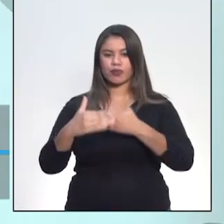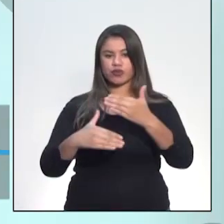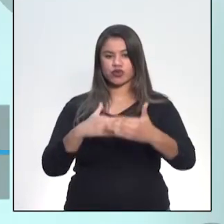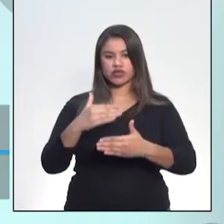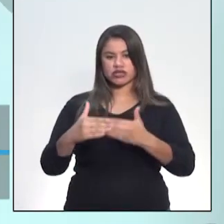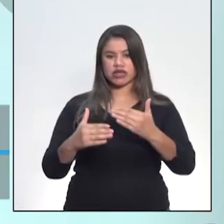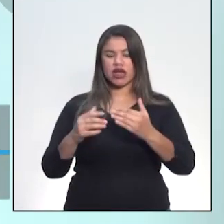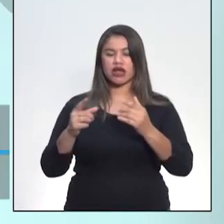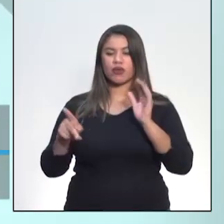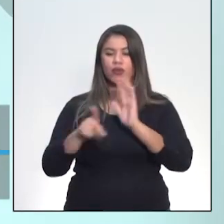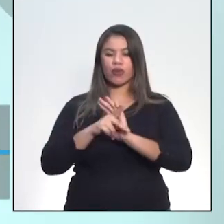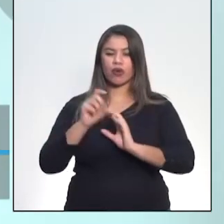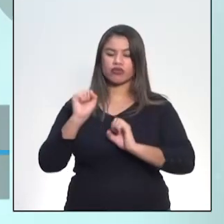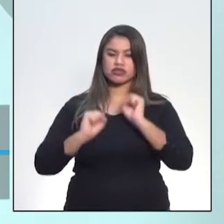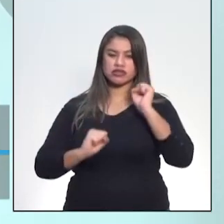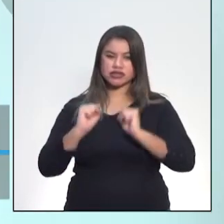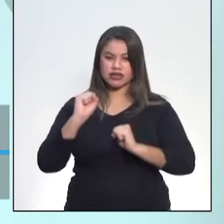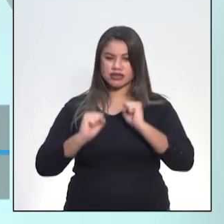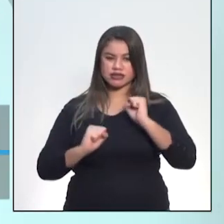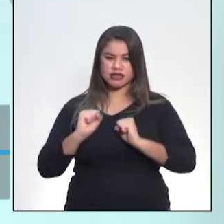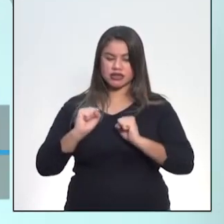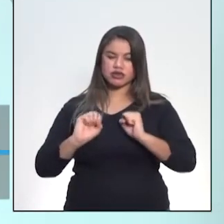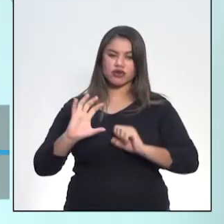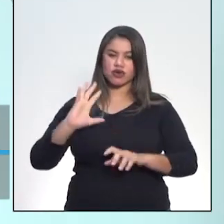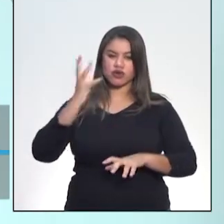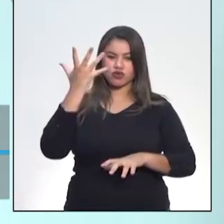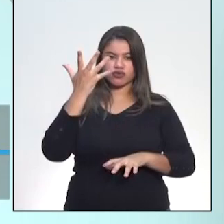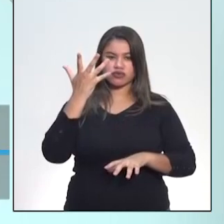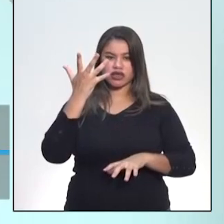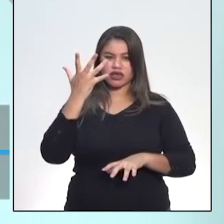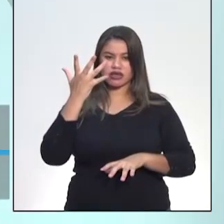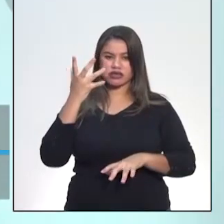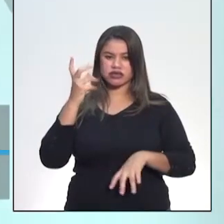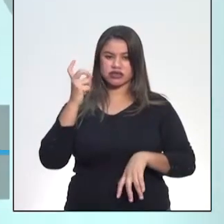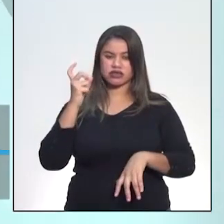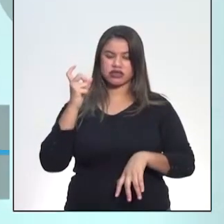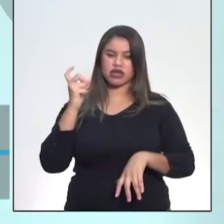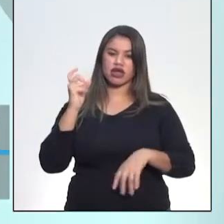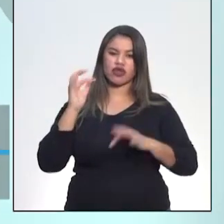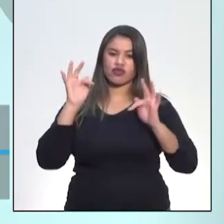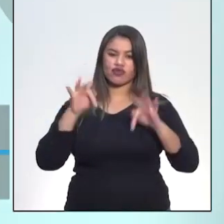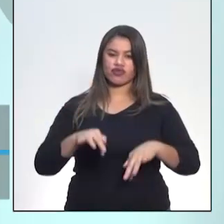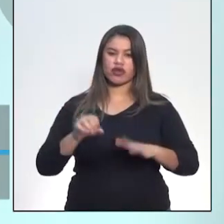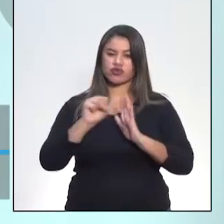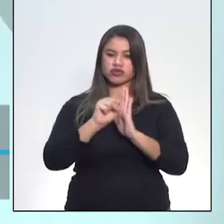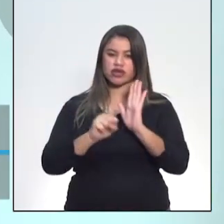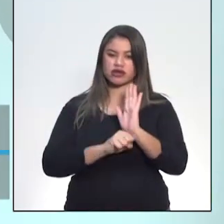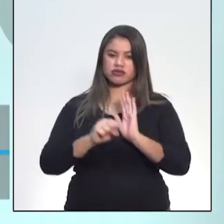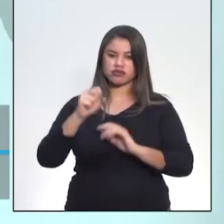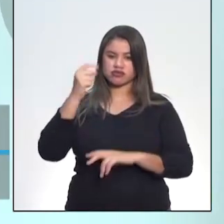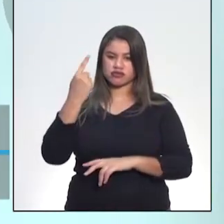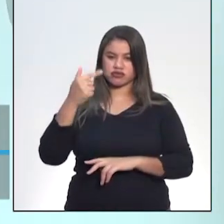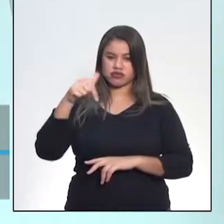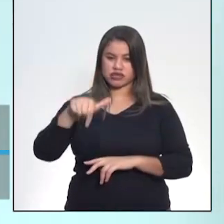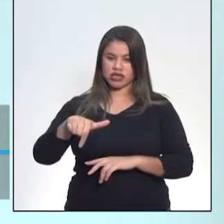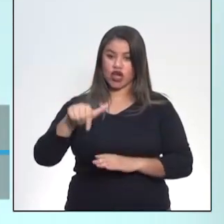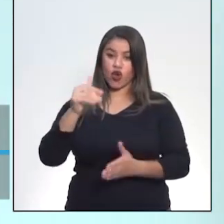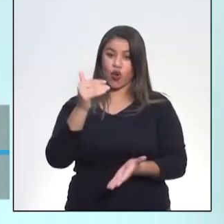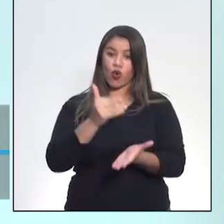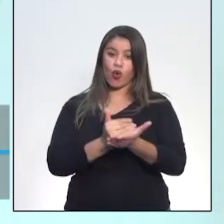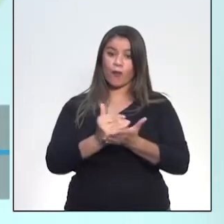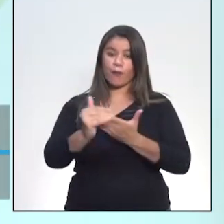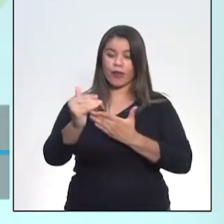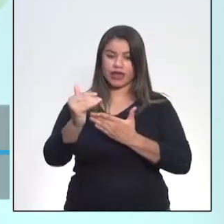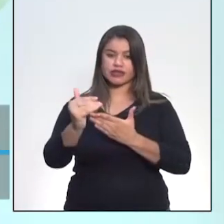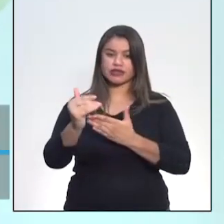de industrialização que vai ocorrer lá no final do século XVII, início